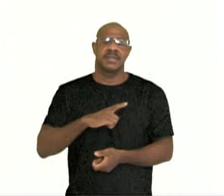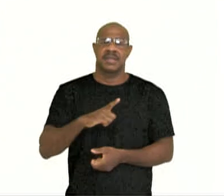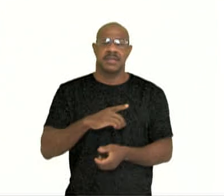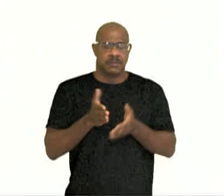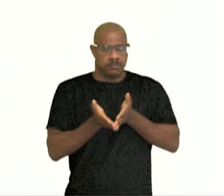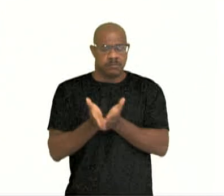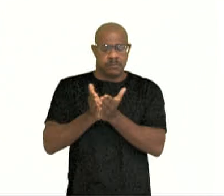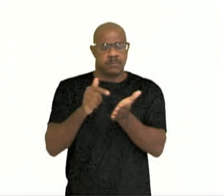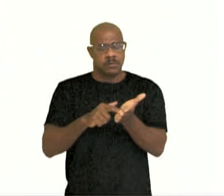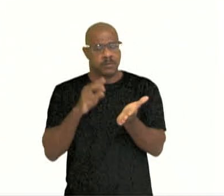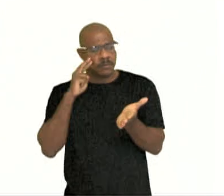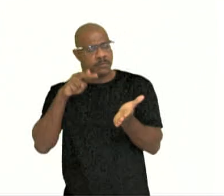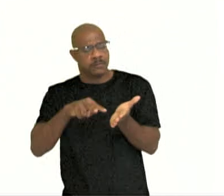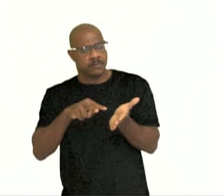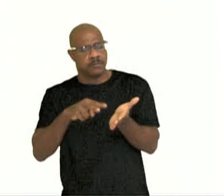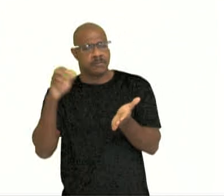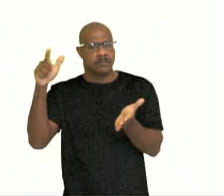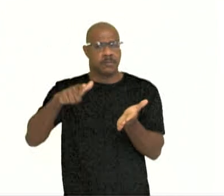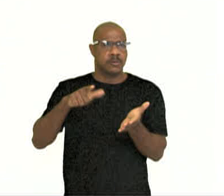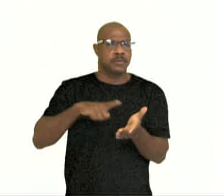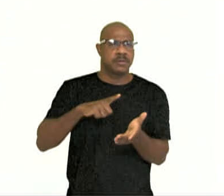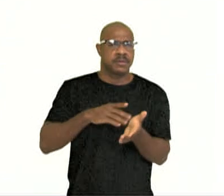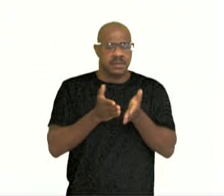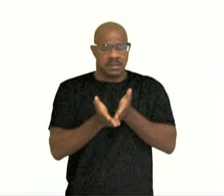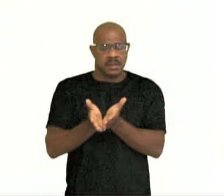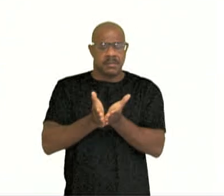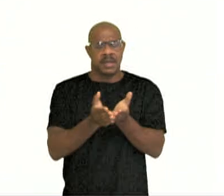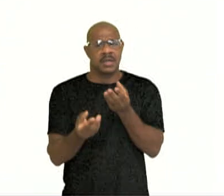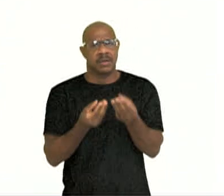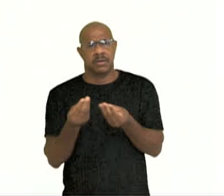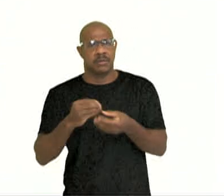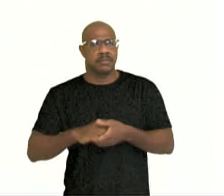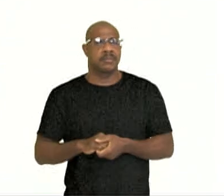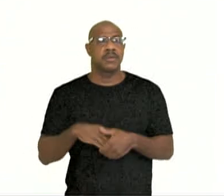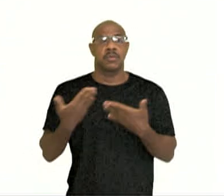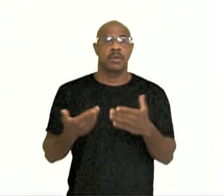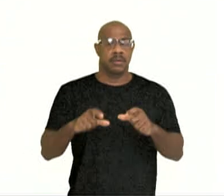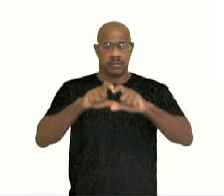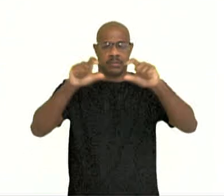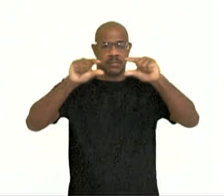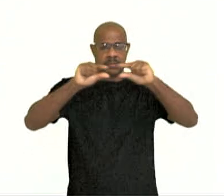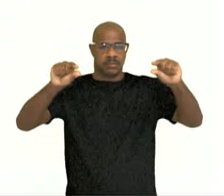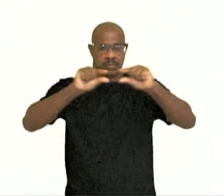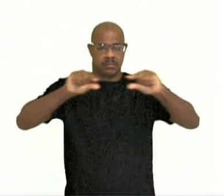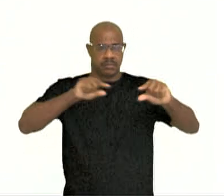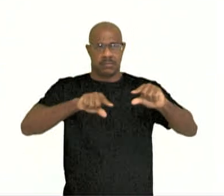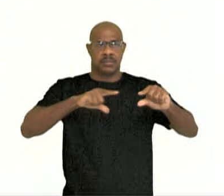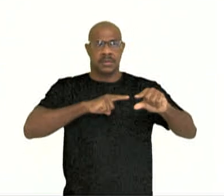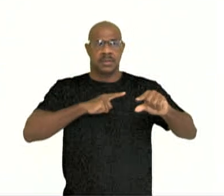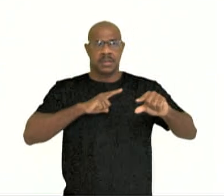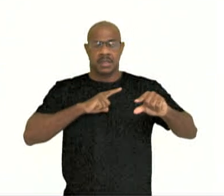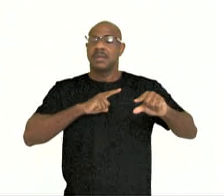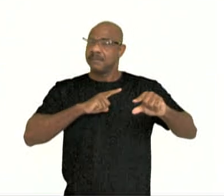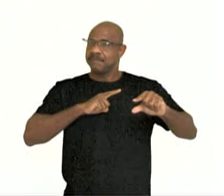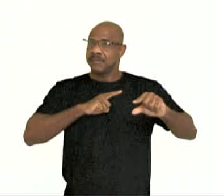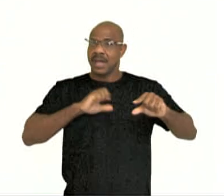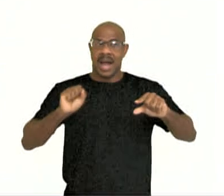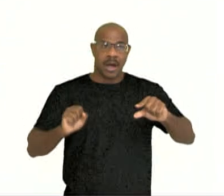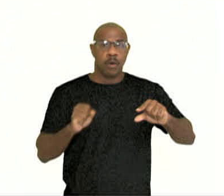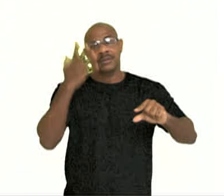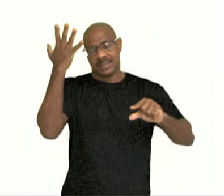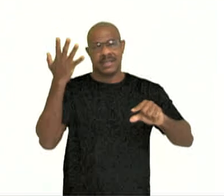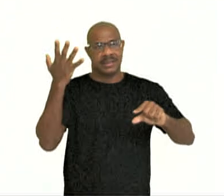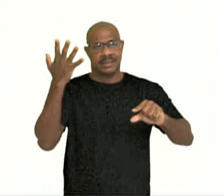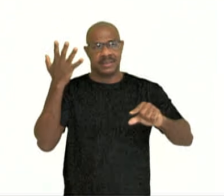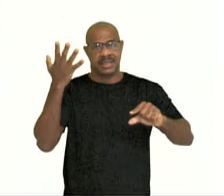prancha e veremos, e esta barca de tristura. Em qual destes versos ocorre a moral da